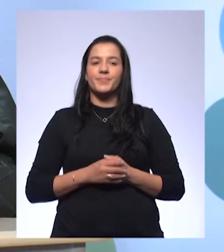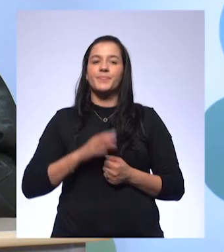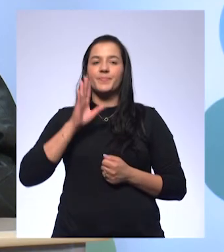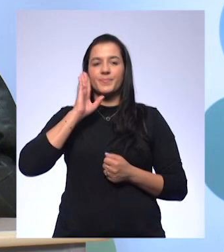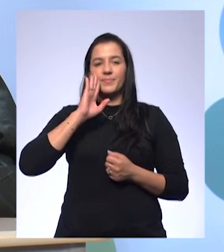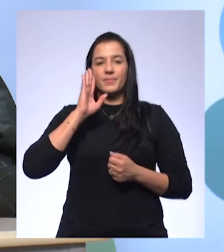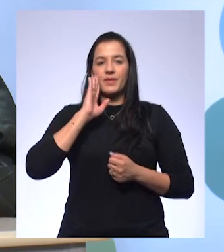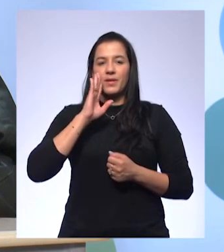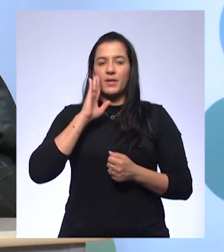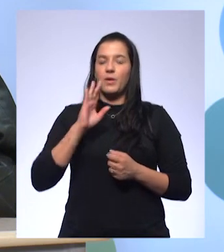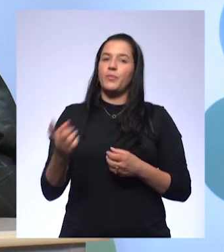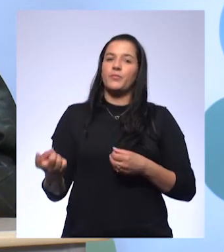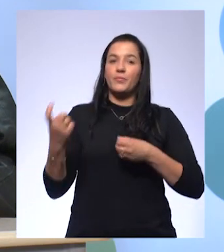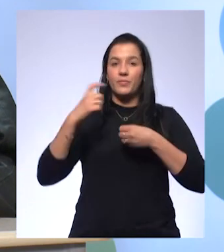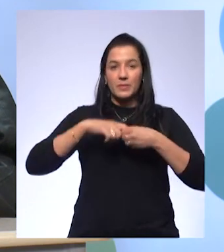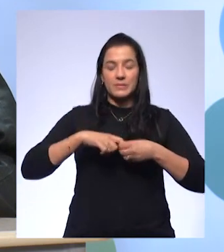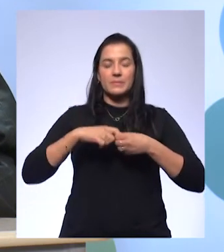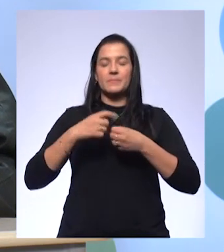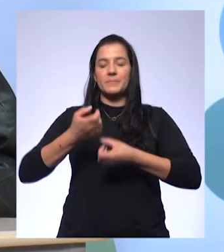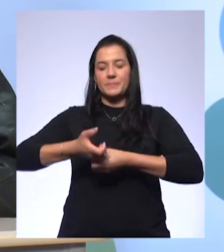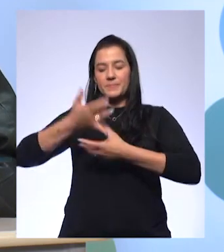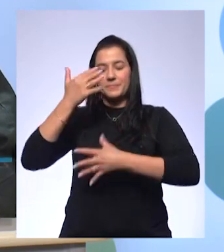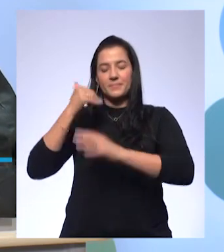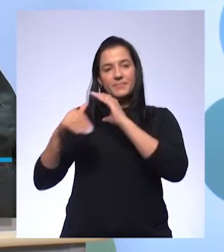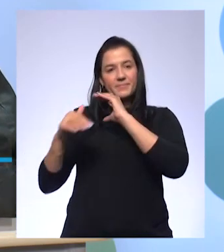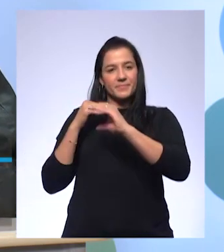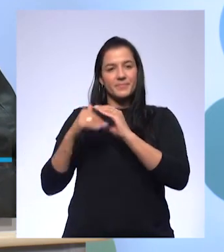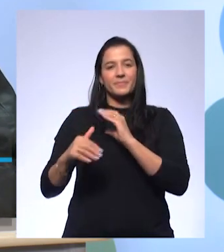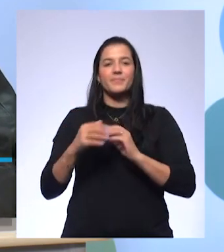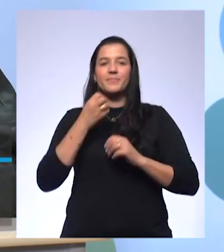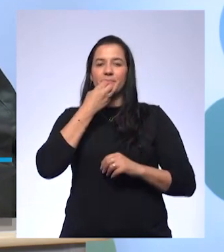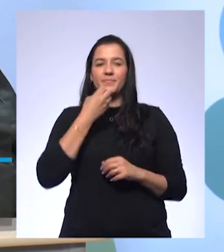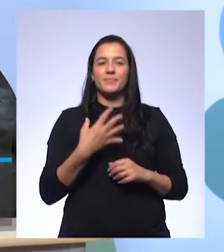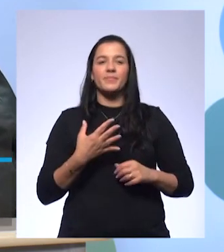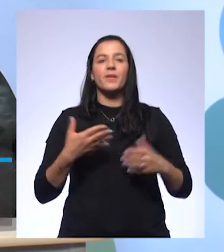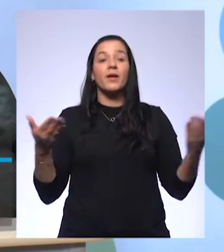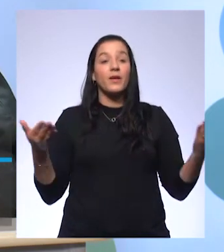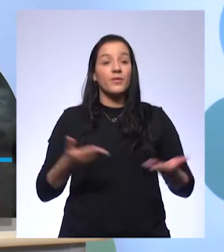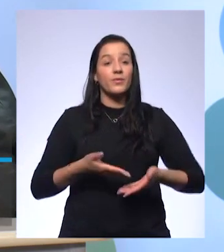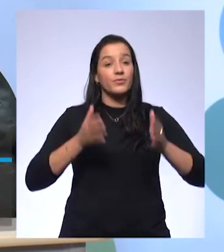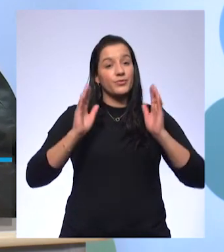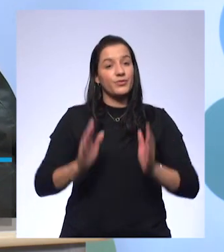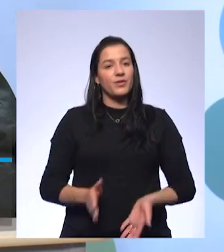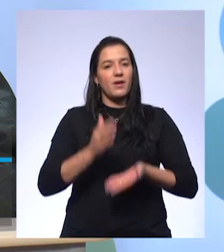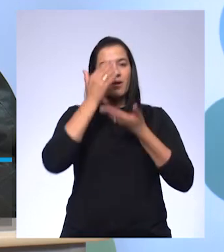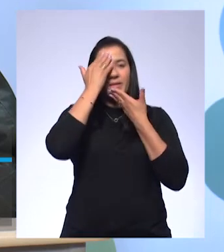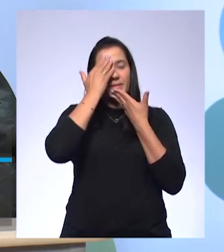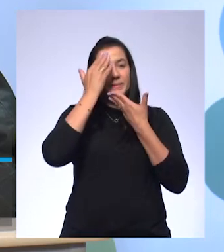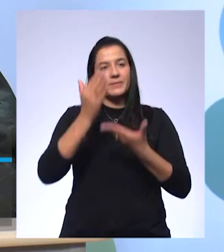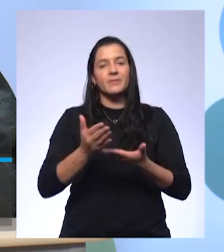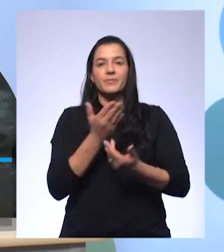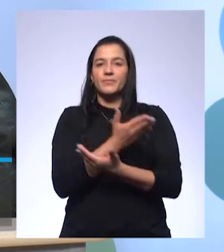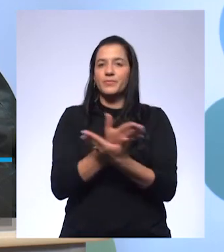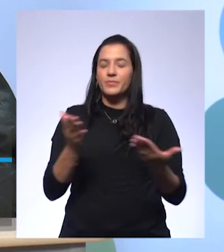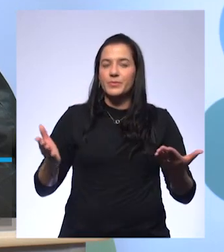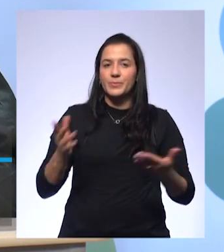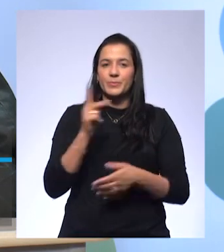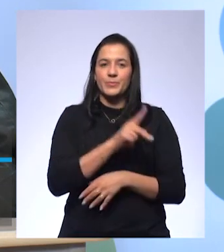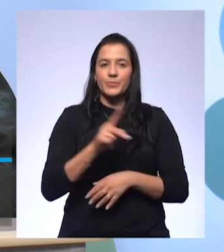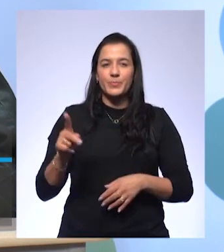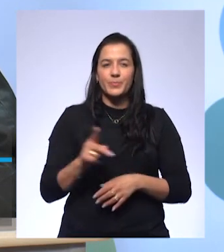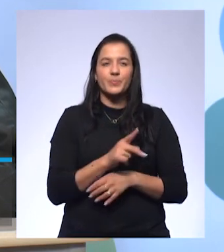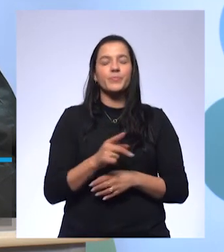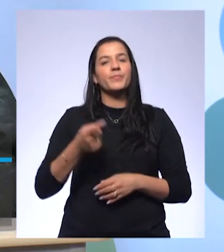Legal, voltamos para a interação e já estou aqui agradecendo aos professores que estão fazendo